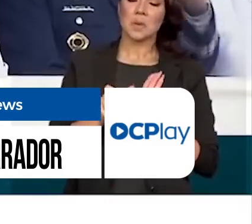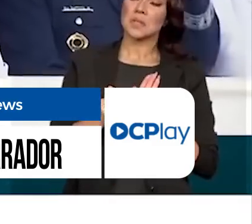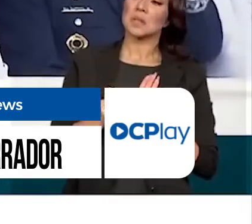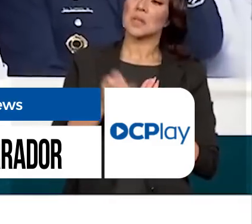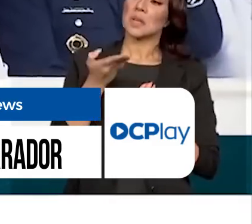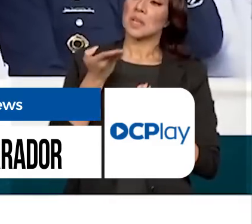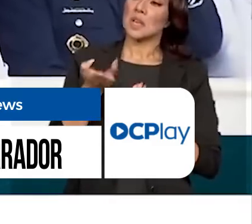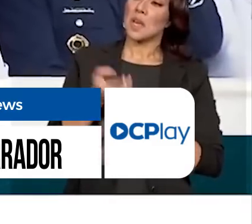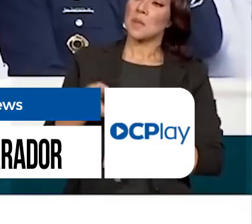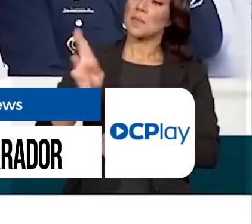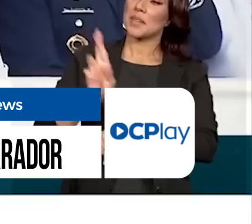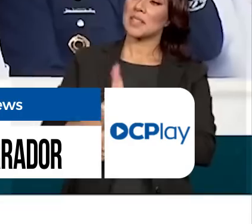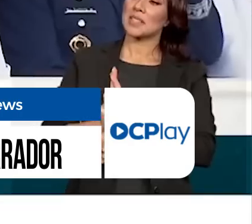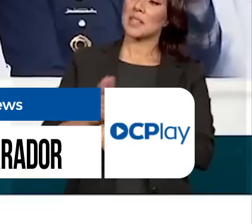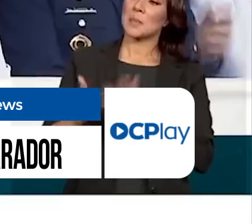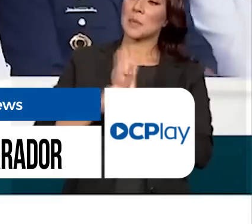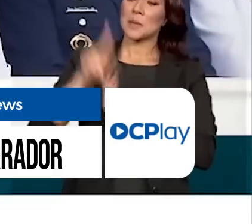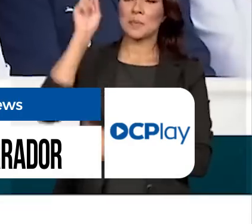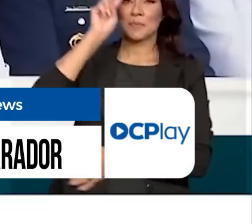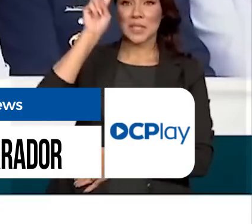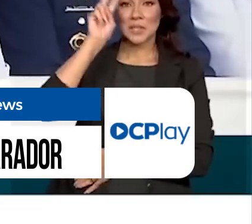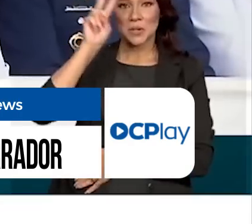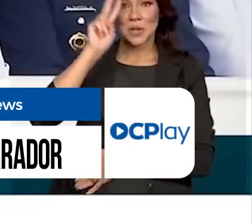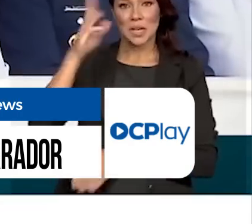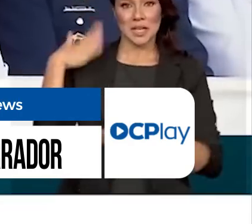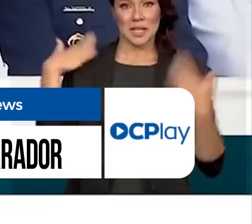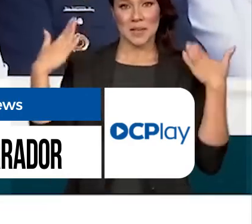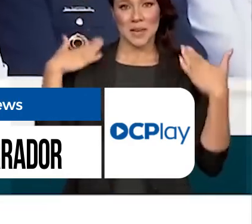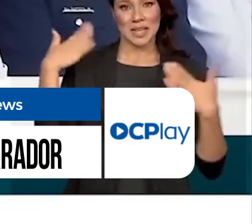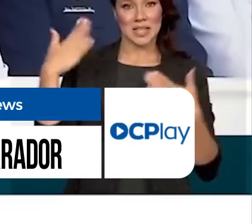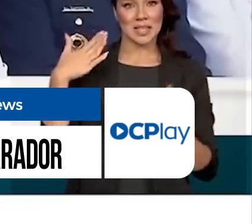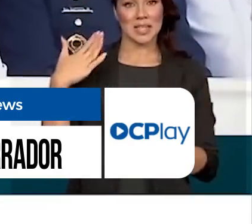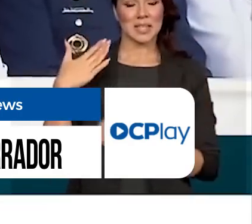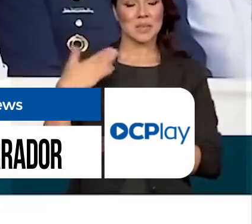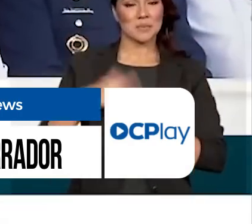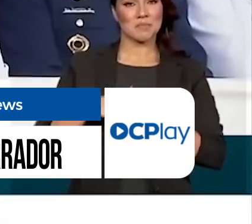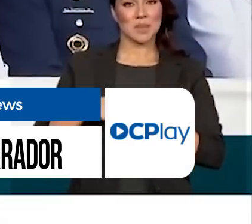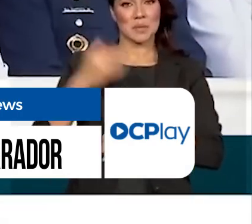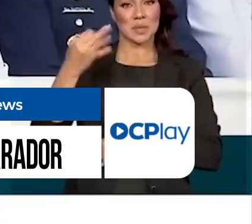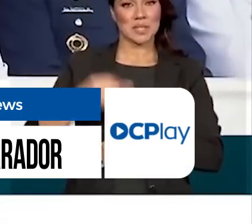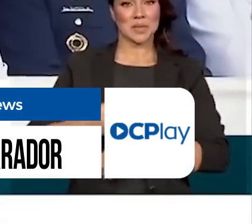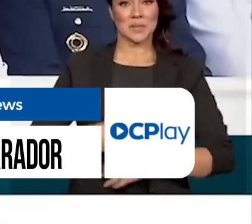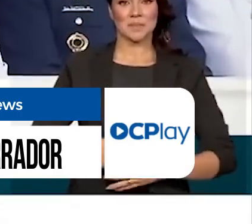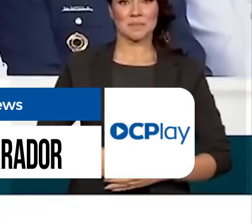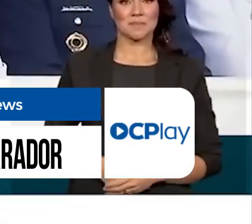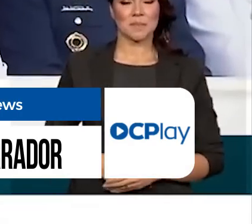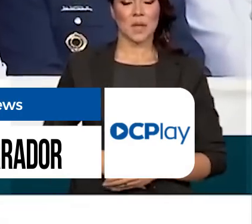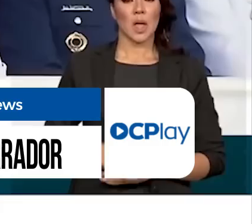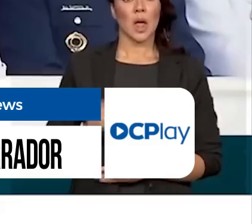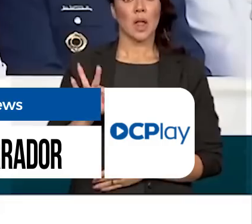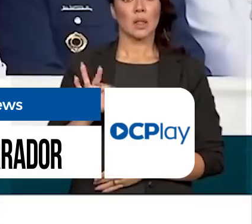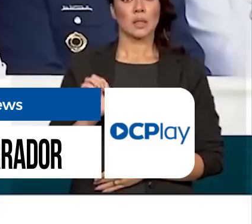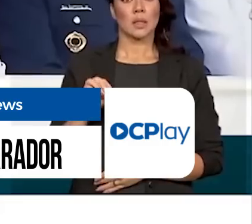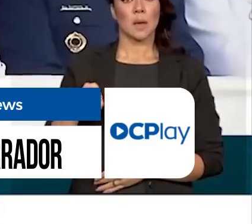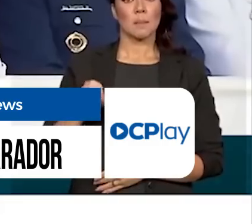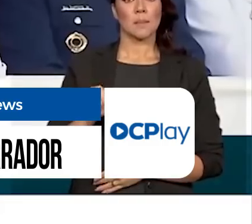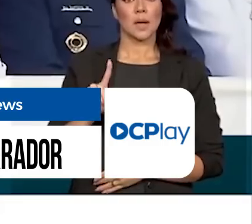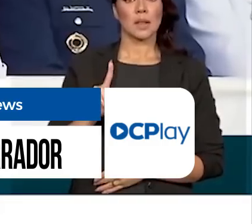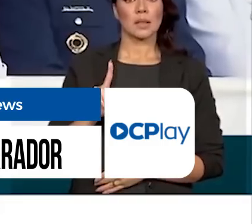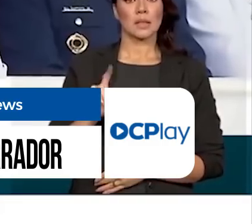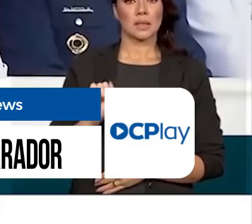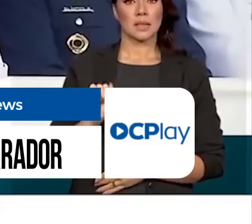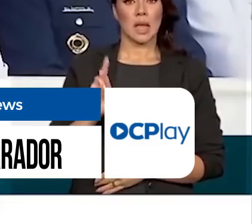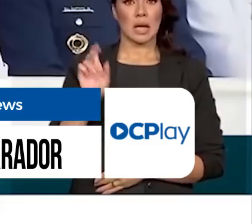feitos, representa a própria história da Marinha em seu tempo. O almirante Tamandaré, desde